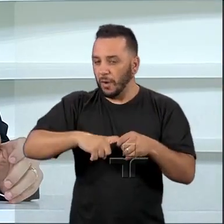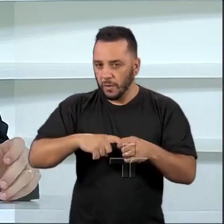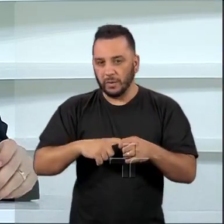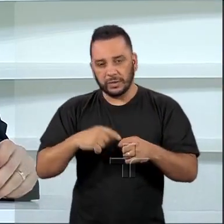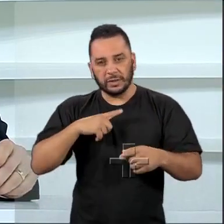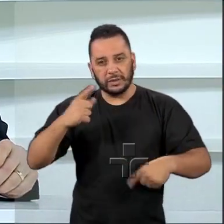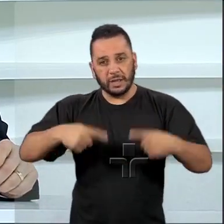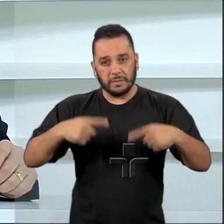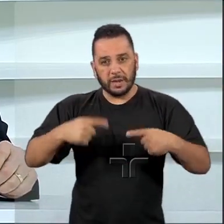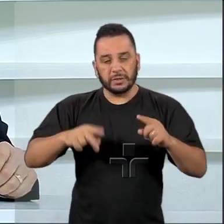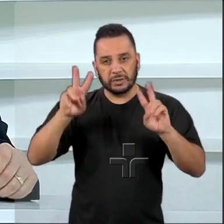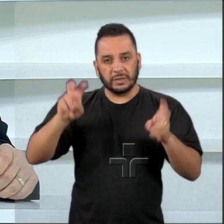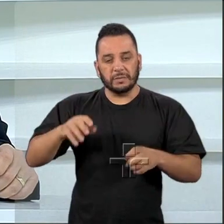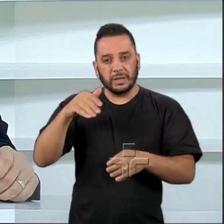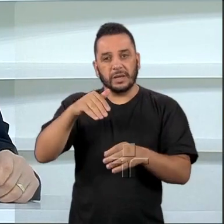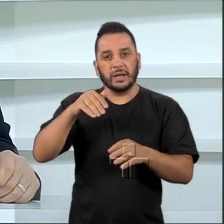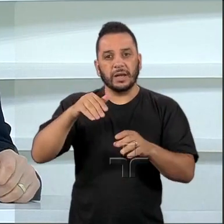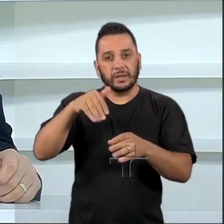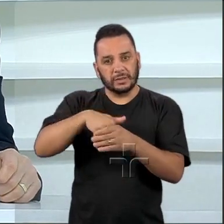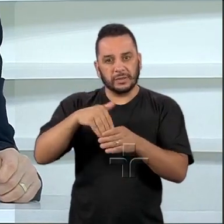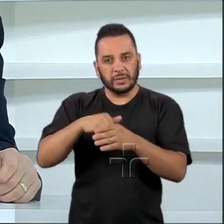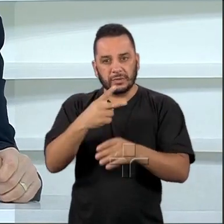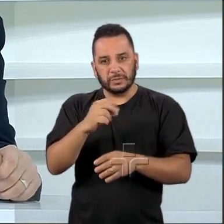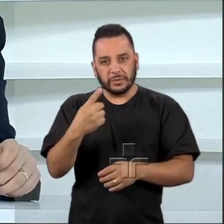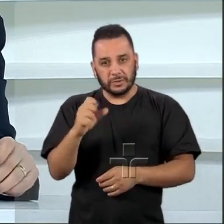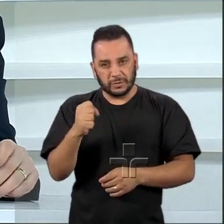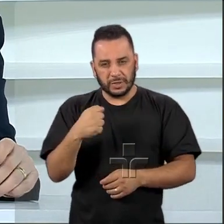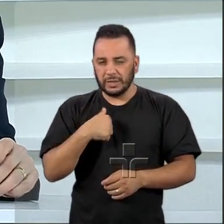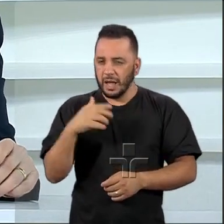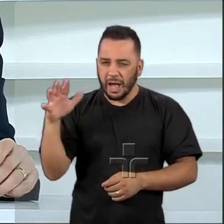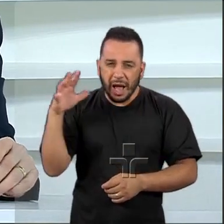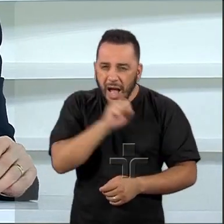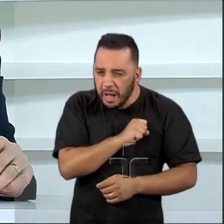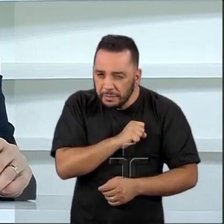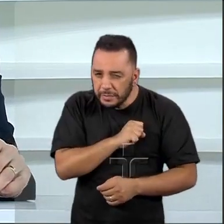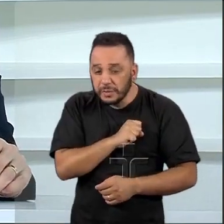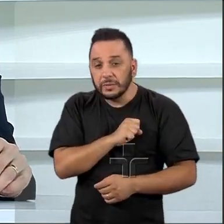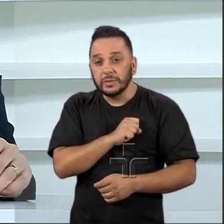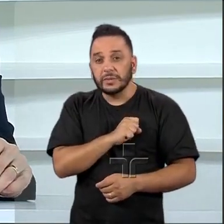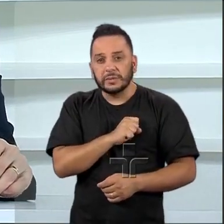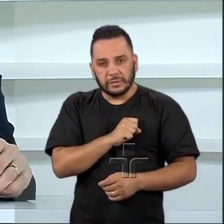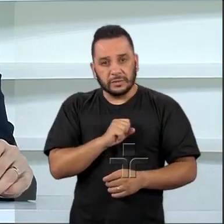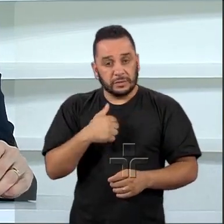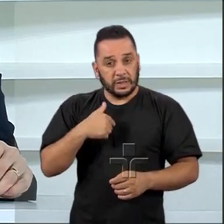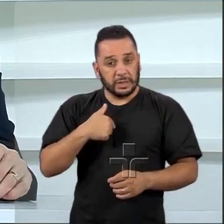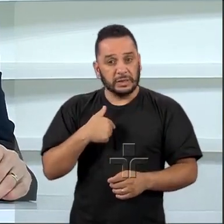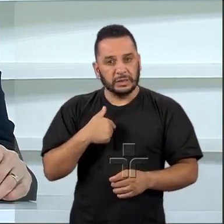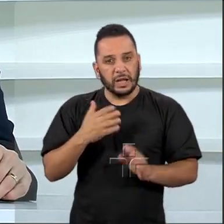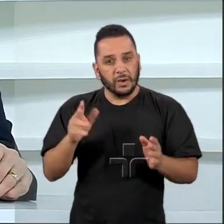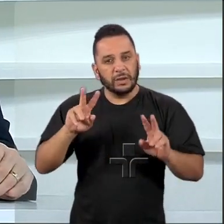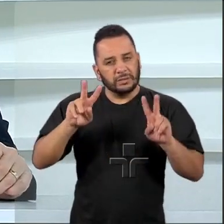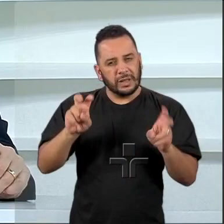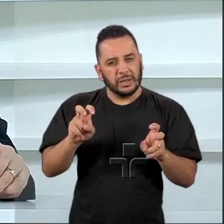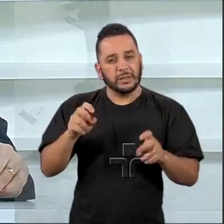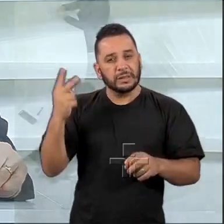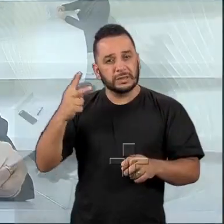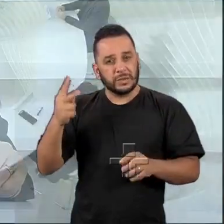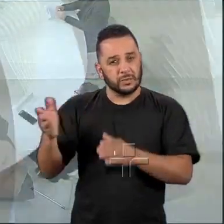com o debate sobre as eleições de 2018. Aguarde só um instante, vamos tocar agora no segundo turno. Até já.